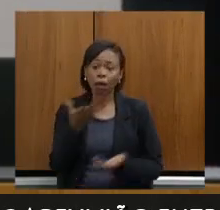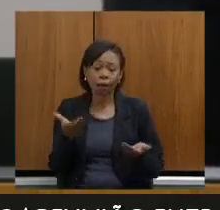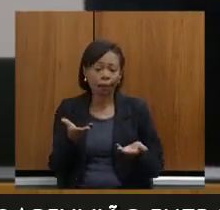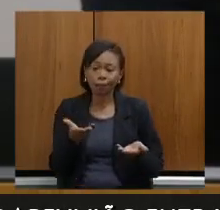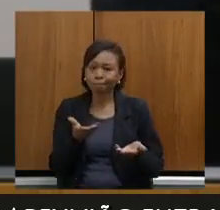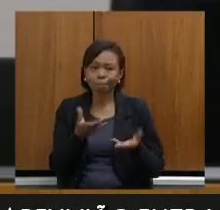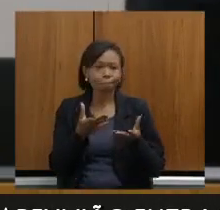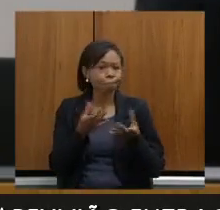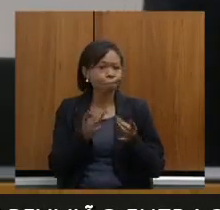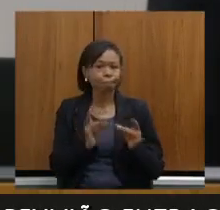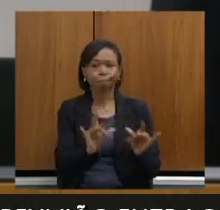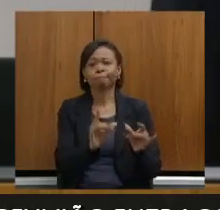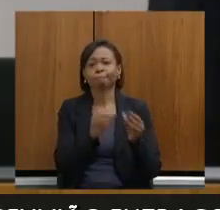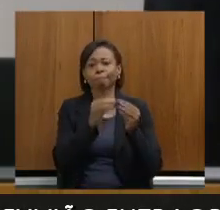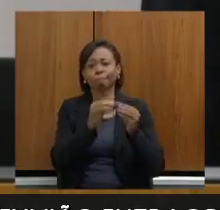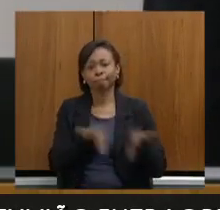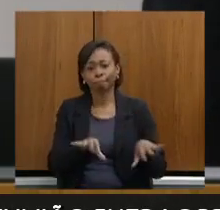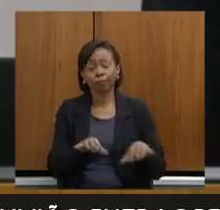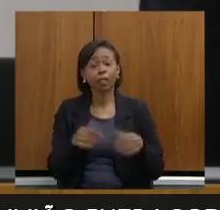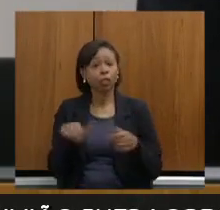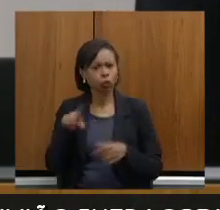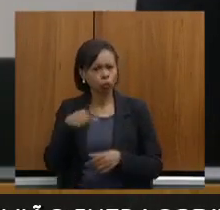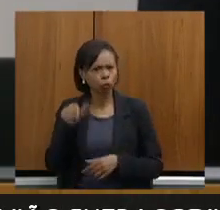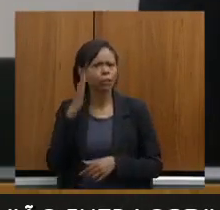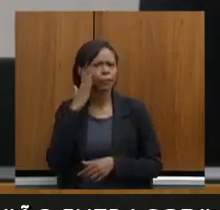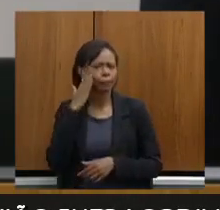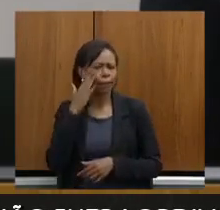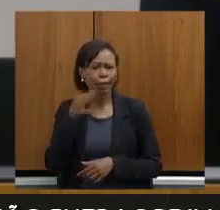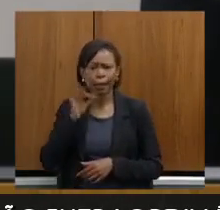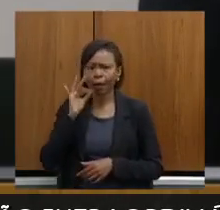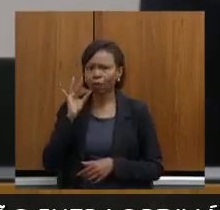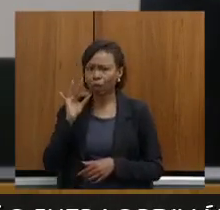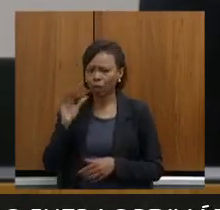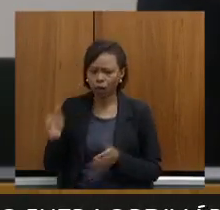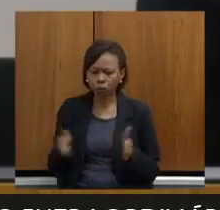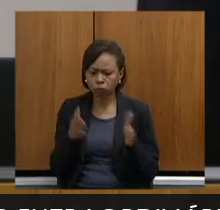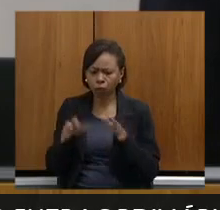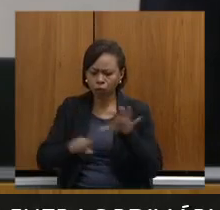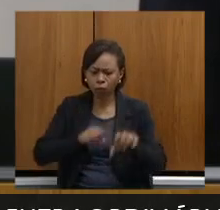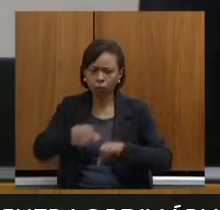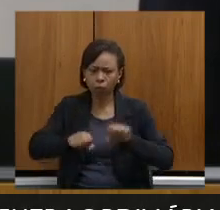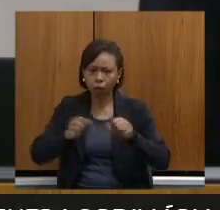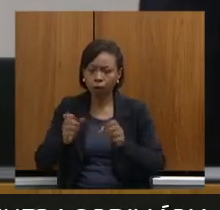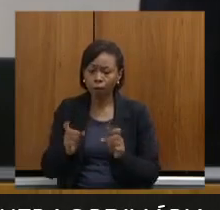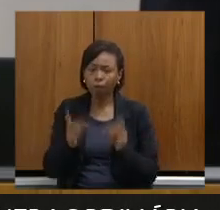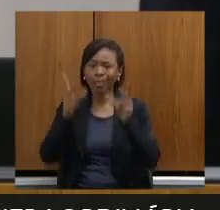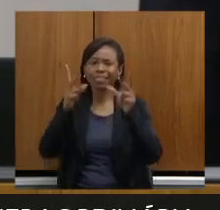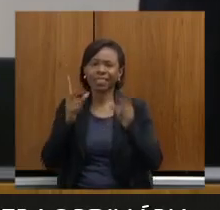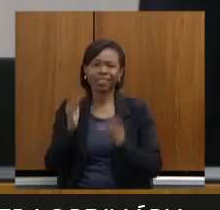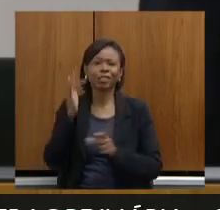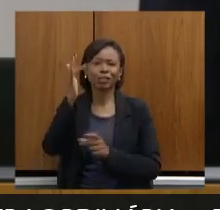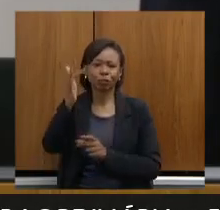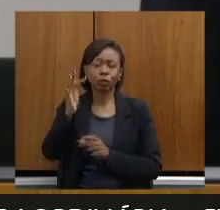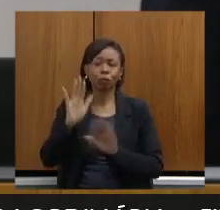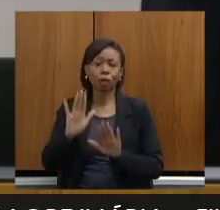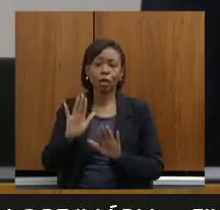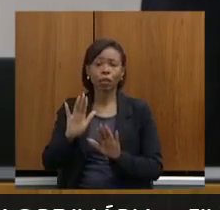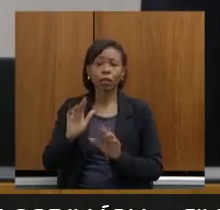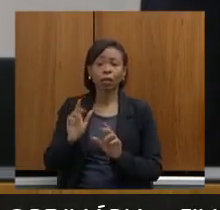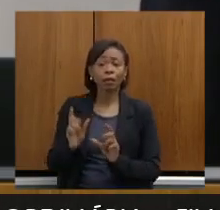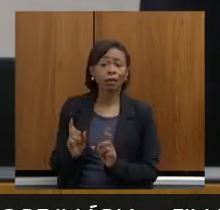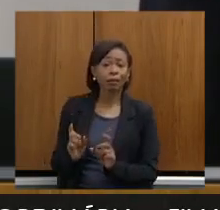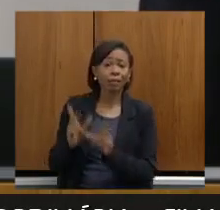muitas vezes ele é vendido a colheita dele futura e depois quem perdeu não tem como pagar